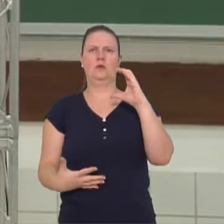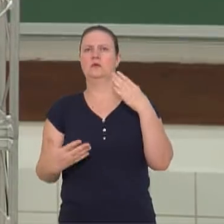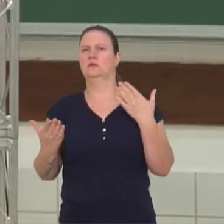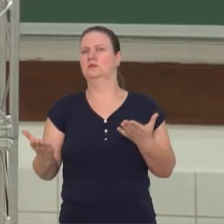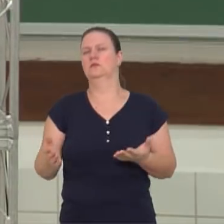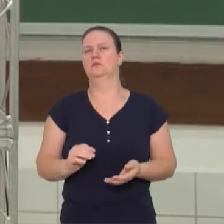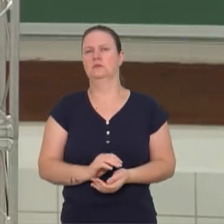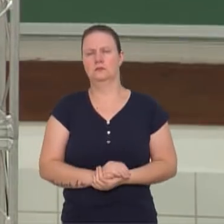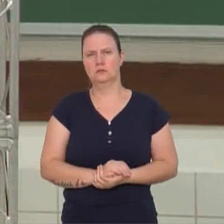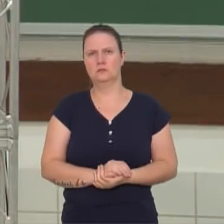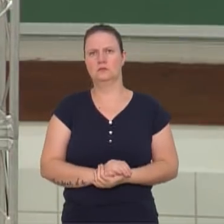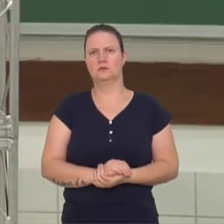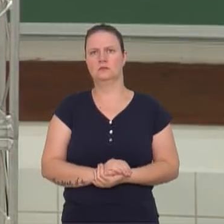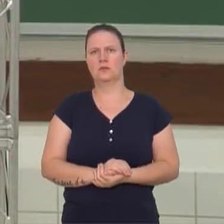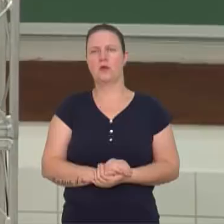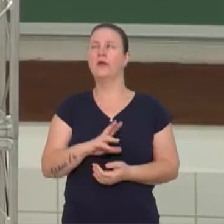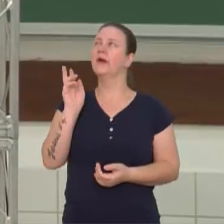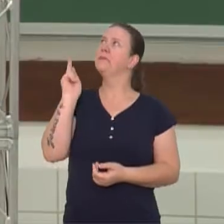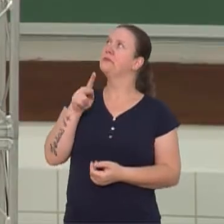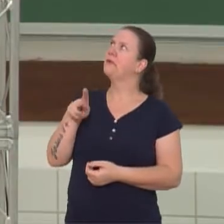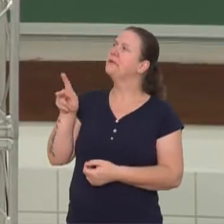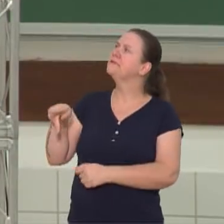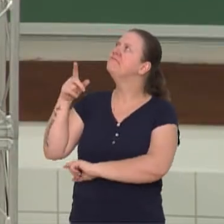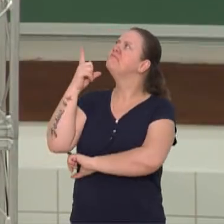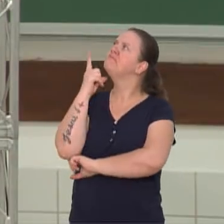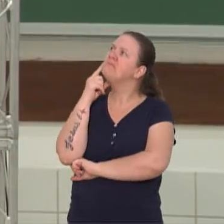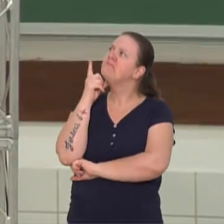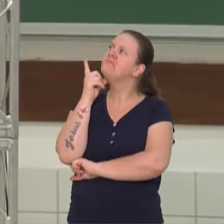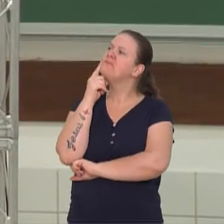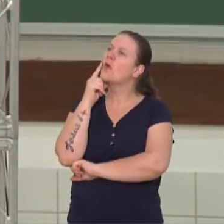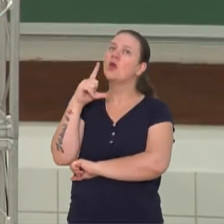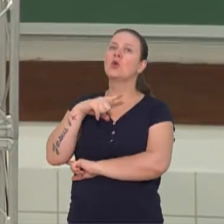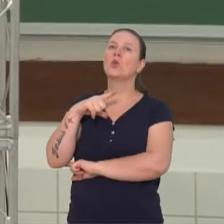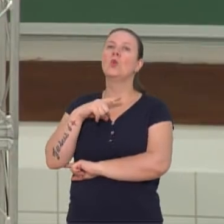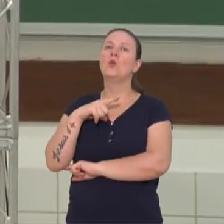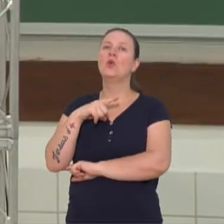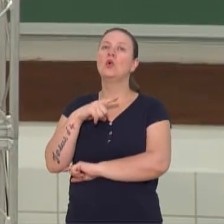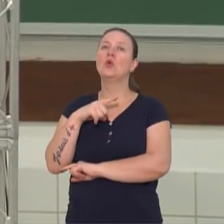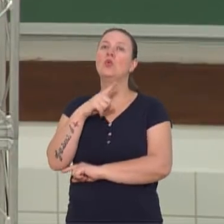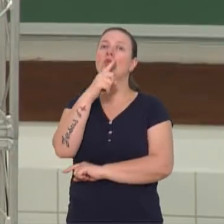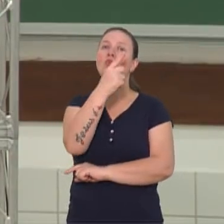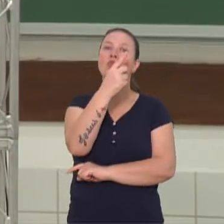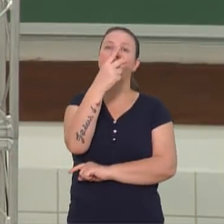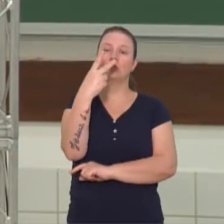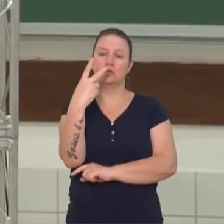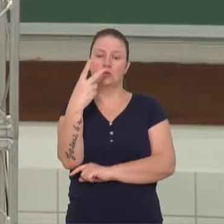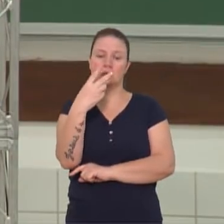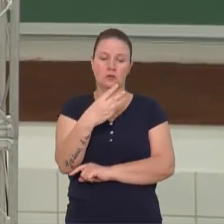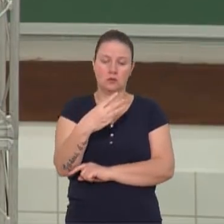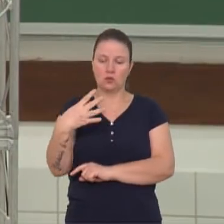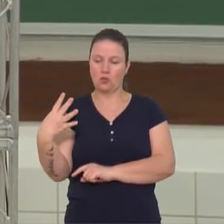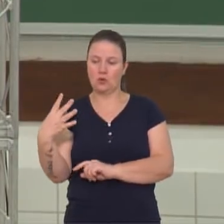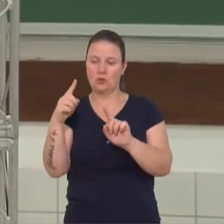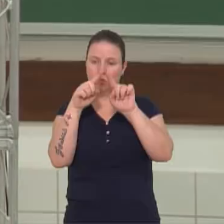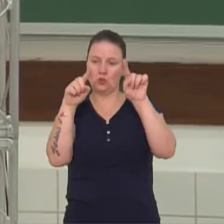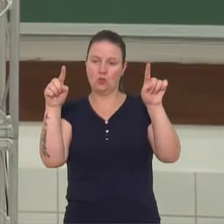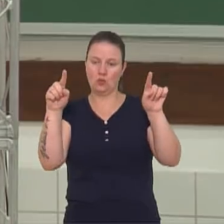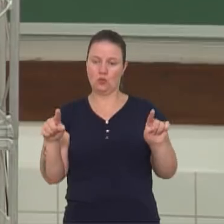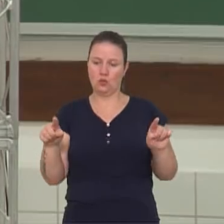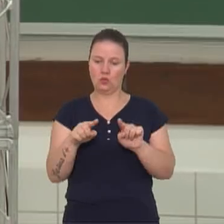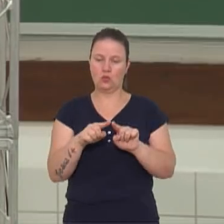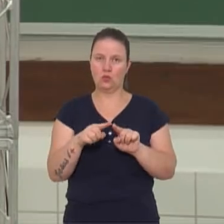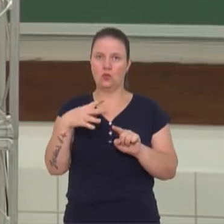retângulo? Professor, um retângulo, ele é uma forma onde tem 4 lados. Boa, ele é um